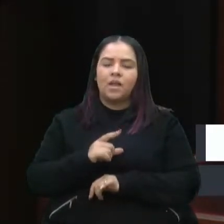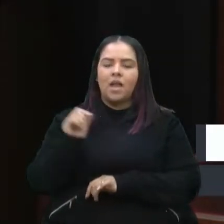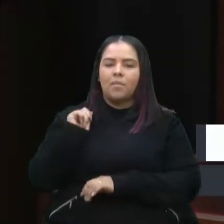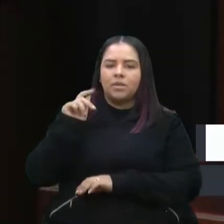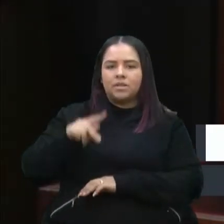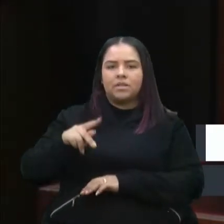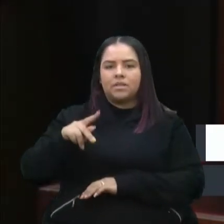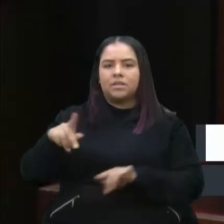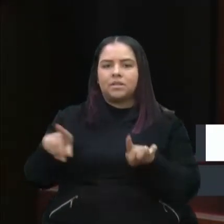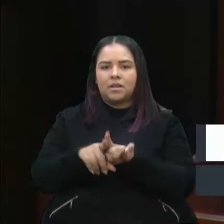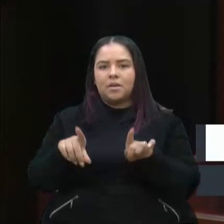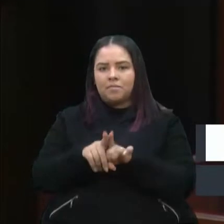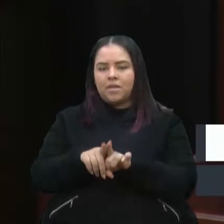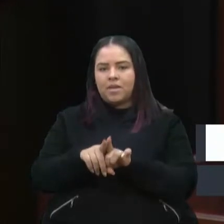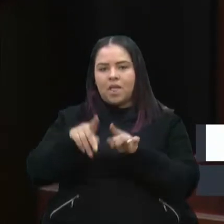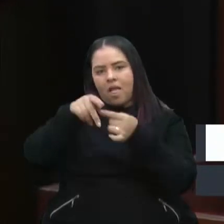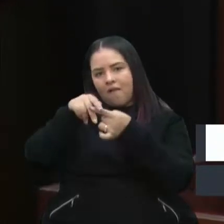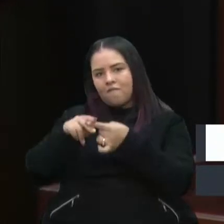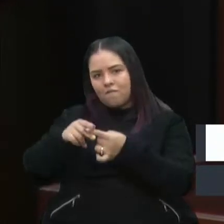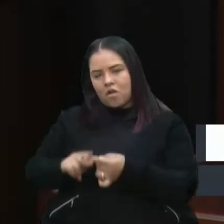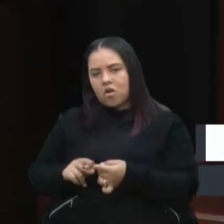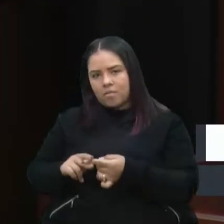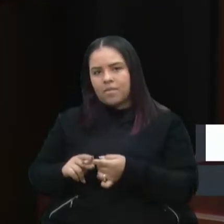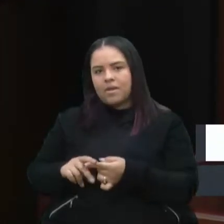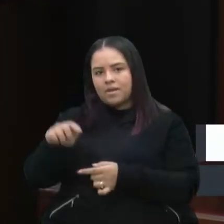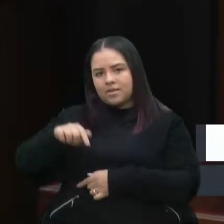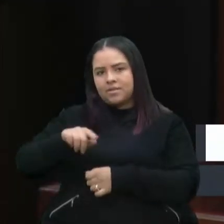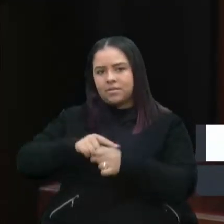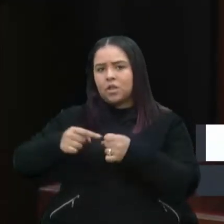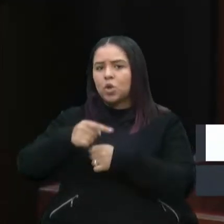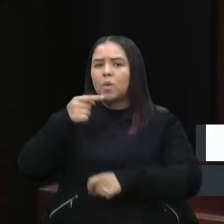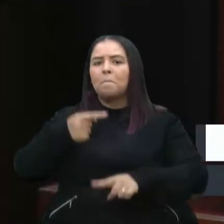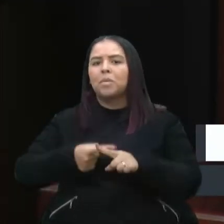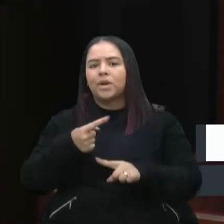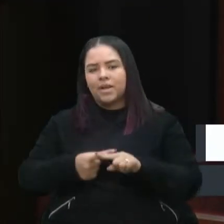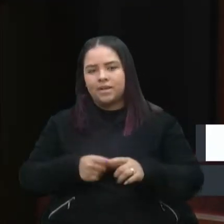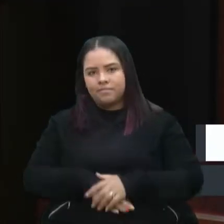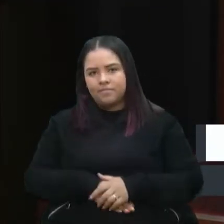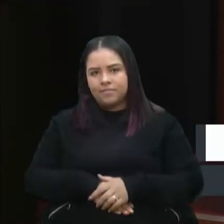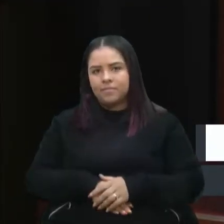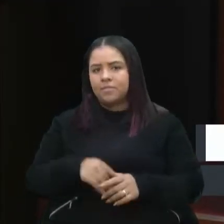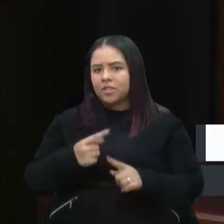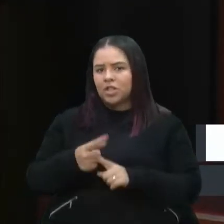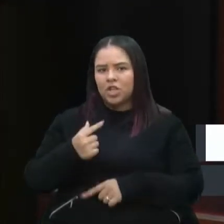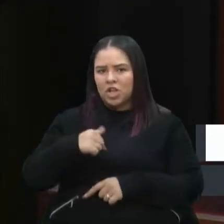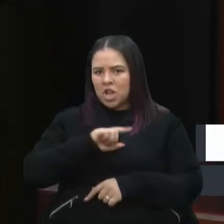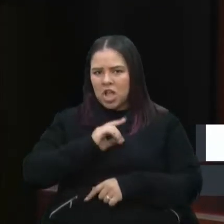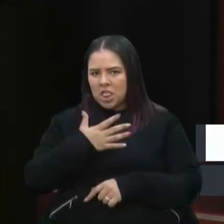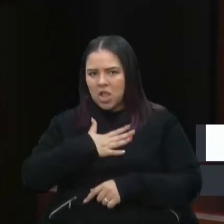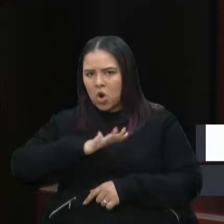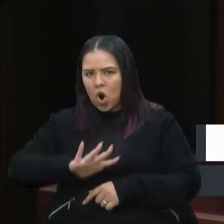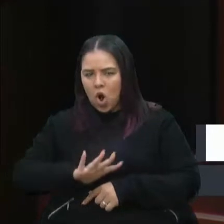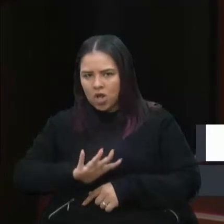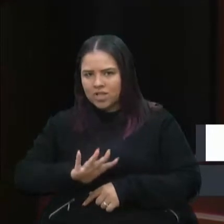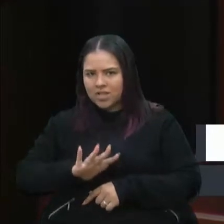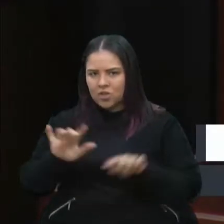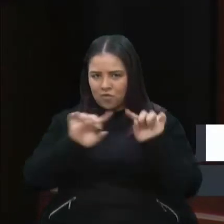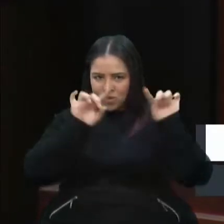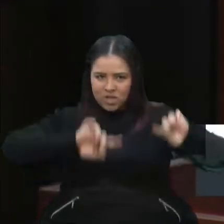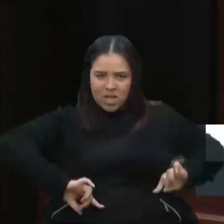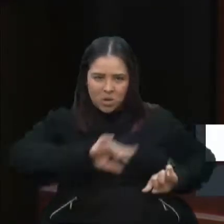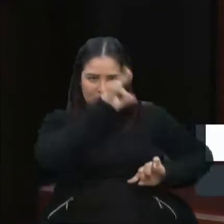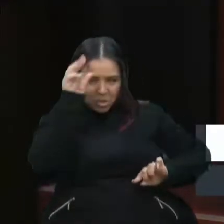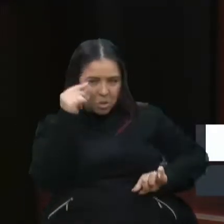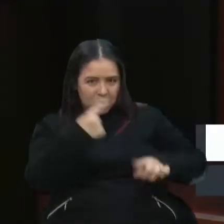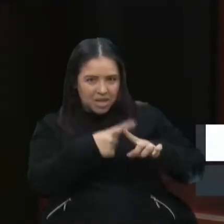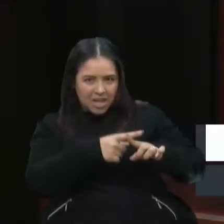reforma previdenciária do município. Por quê? Porque a gente não gosta do funcionário público? Porque a gente quer